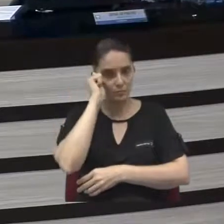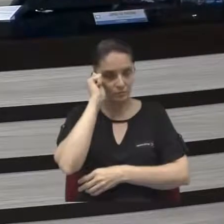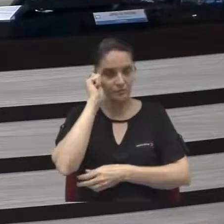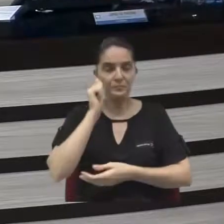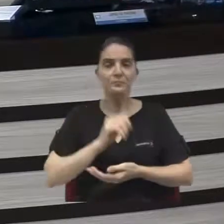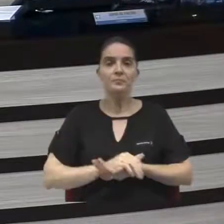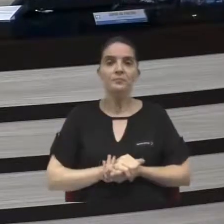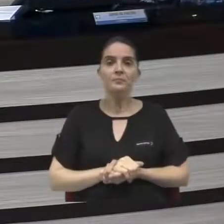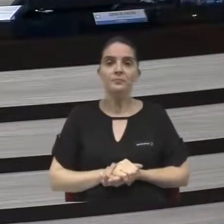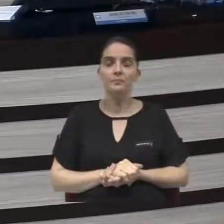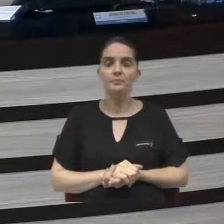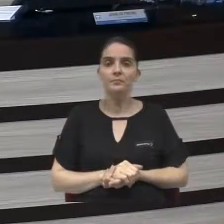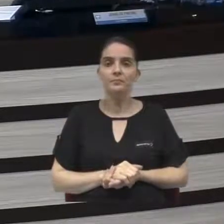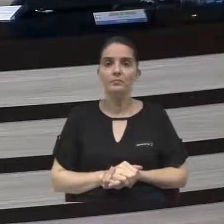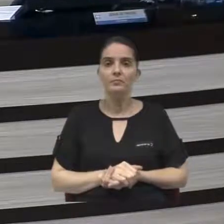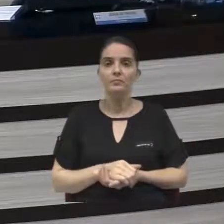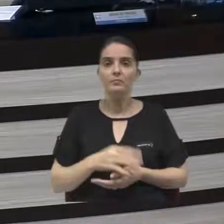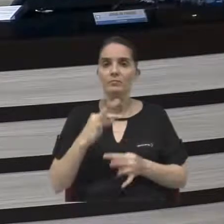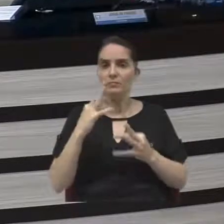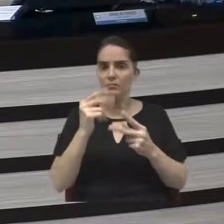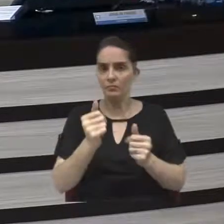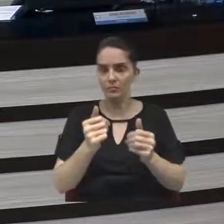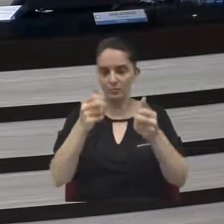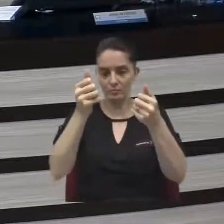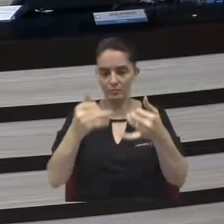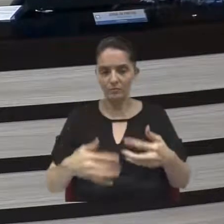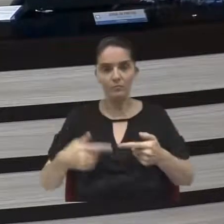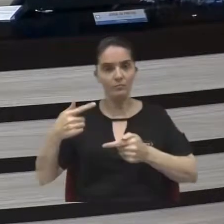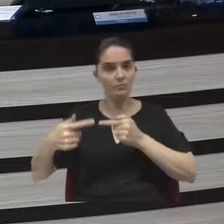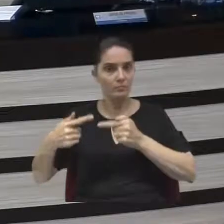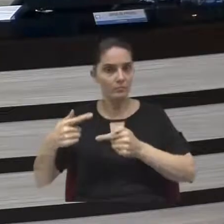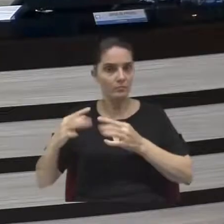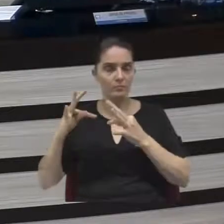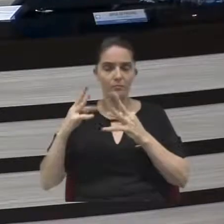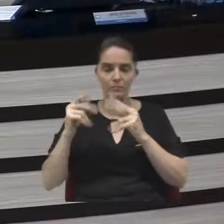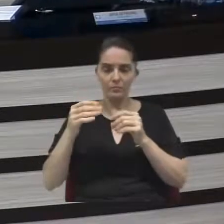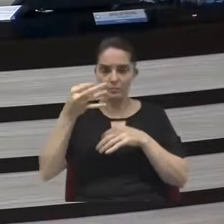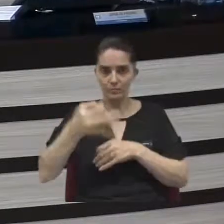recomendações. Vistos, relatos e discutidos os autos.